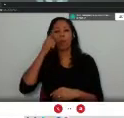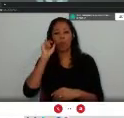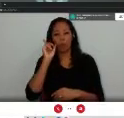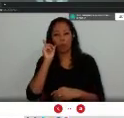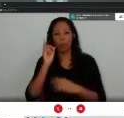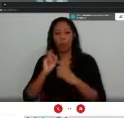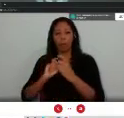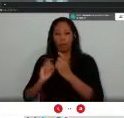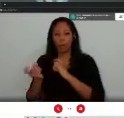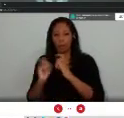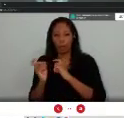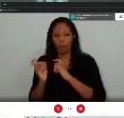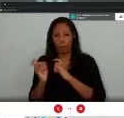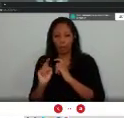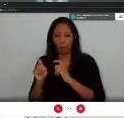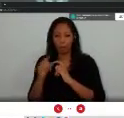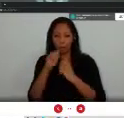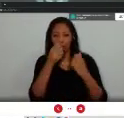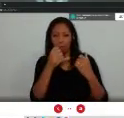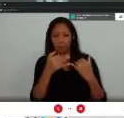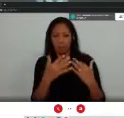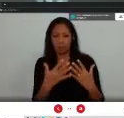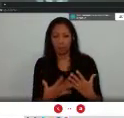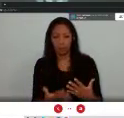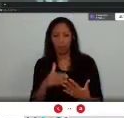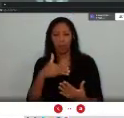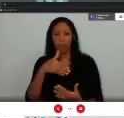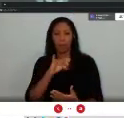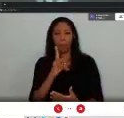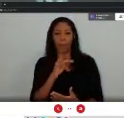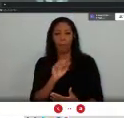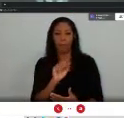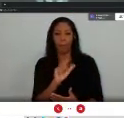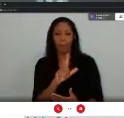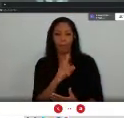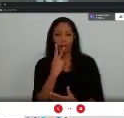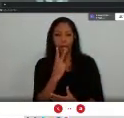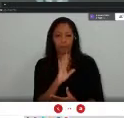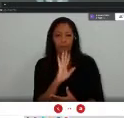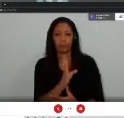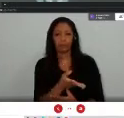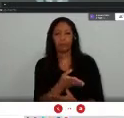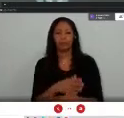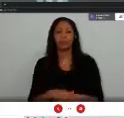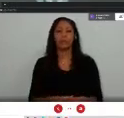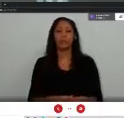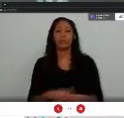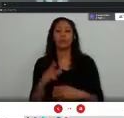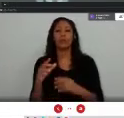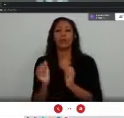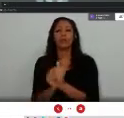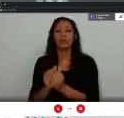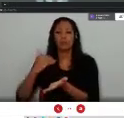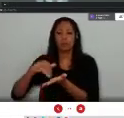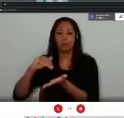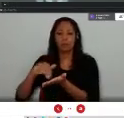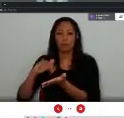da tarde, como nosso colega vereador Maicon acabou de informar, junto à Secretaria de Saúde,